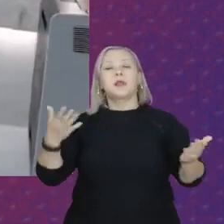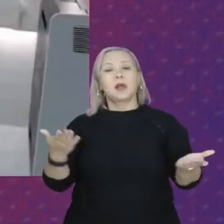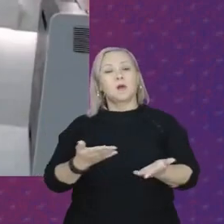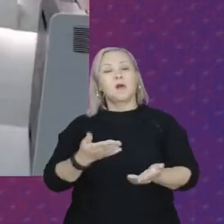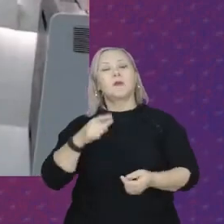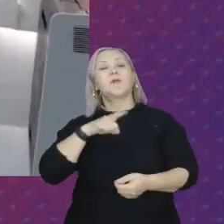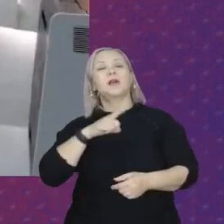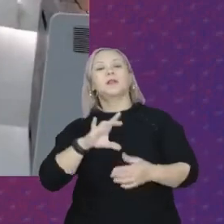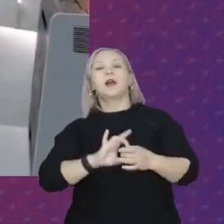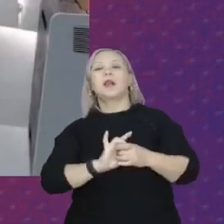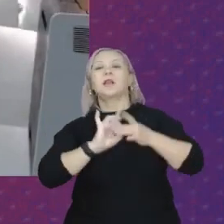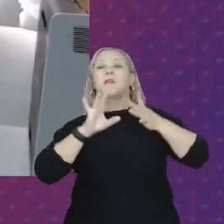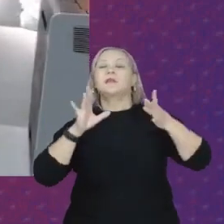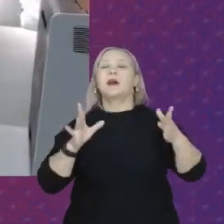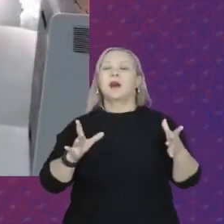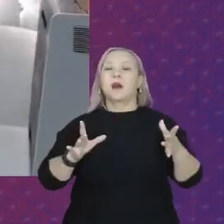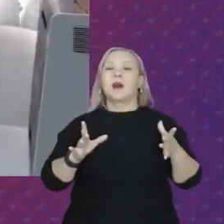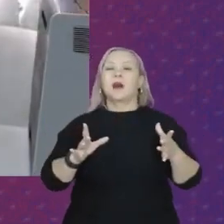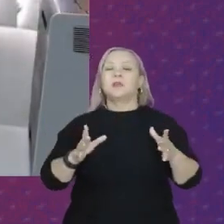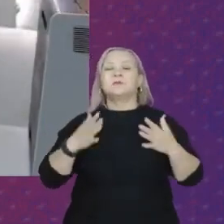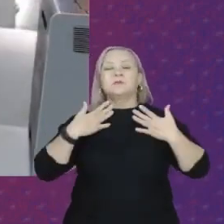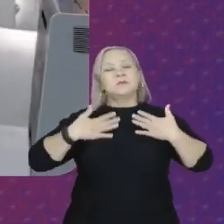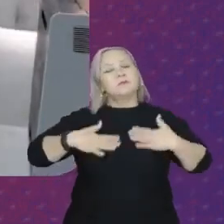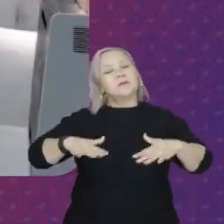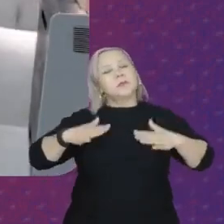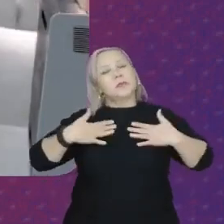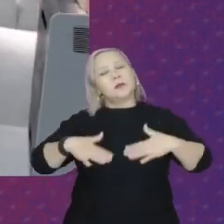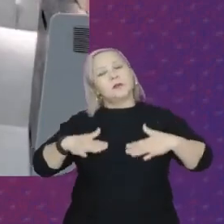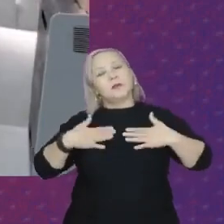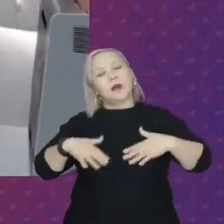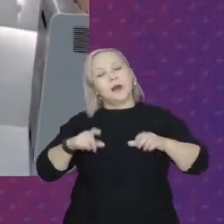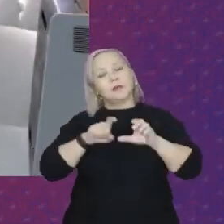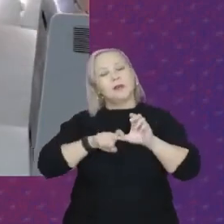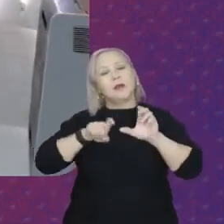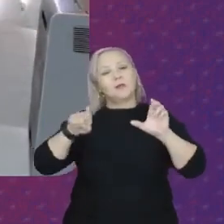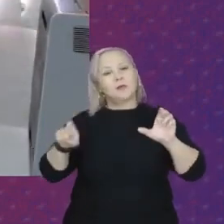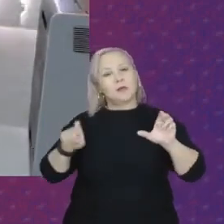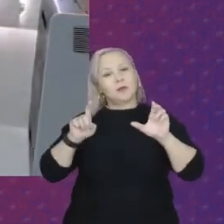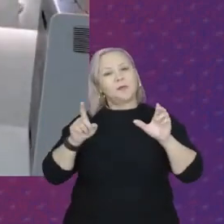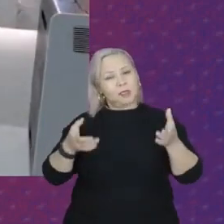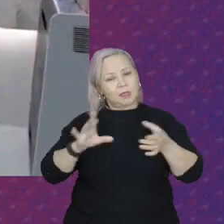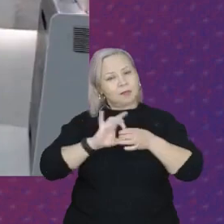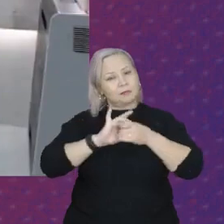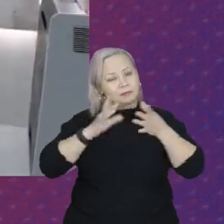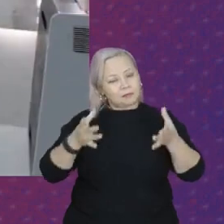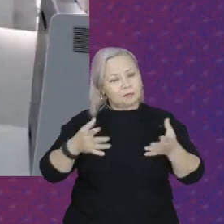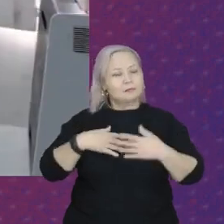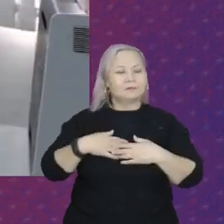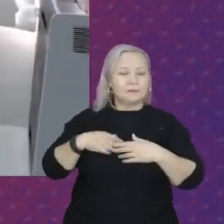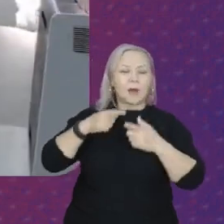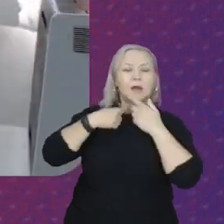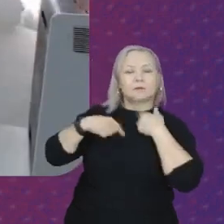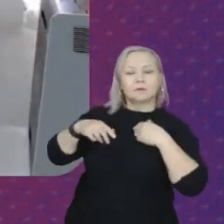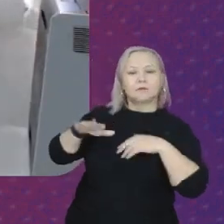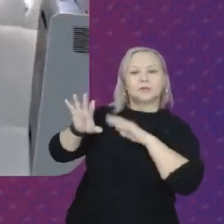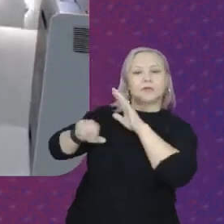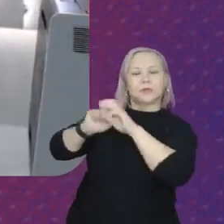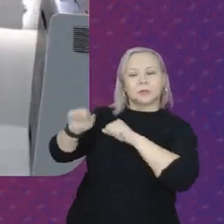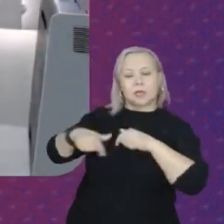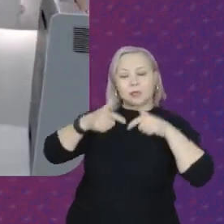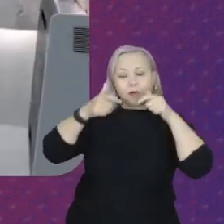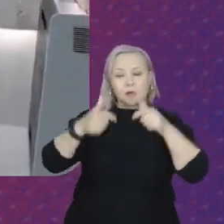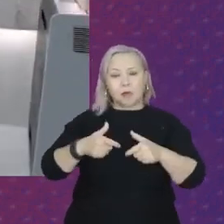tenha liberdade, tranquilidade e autonomia para buscarem, né, os seus espaços no mundo